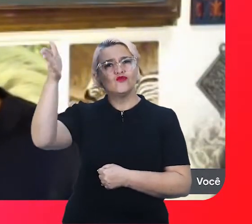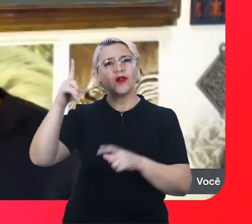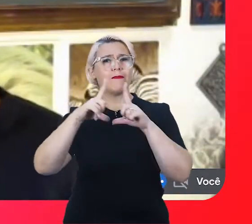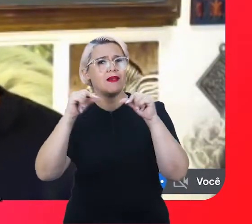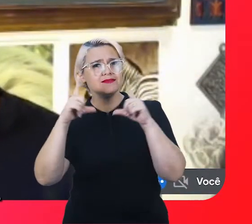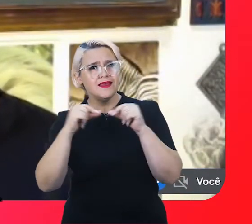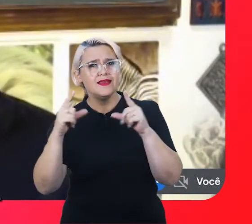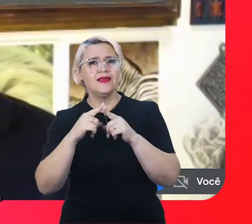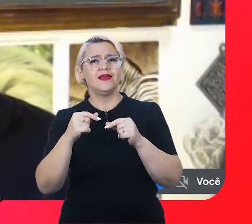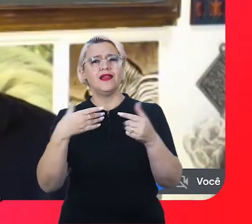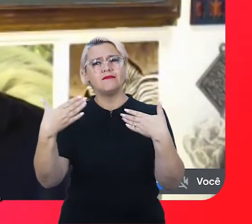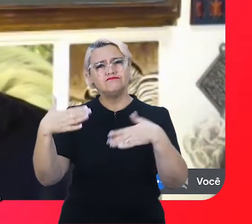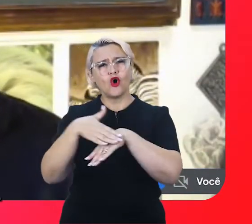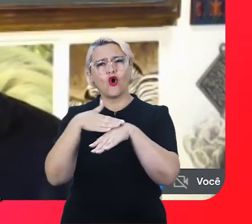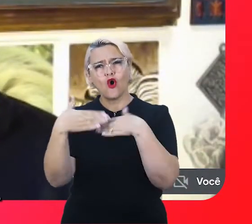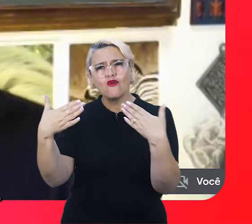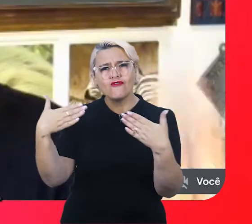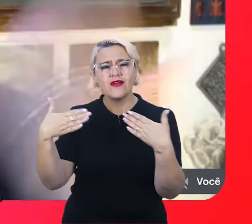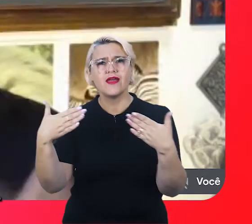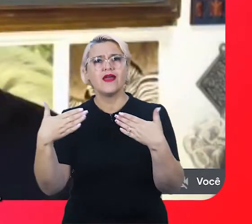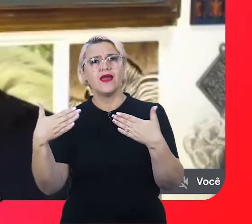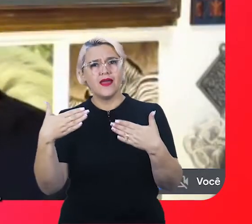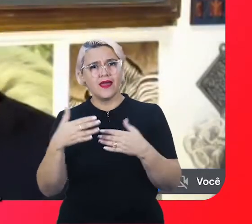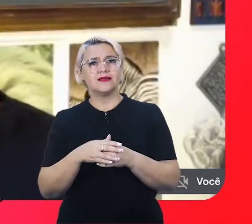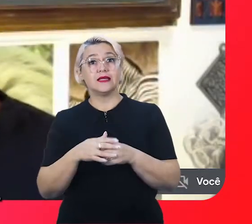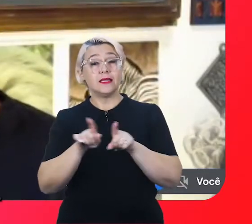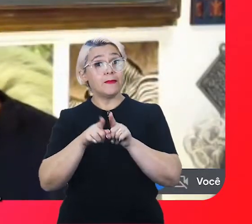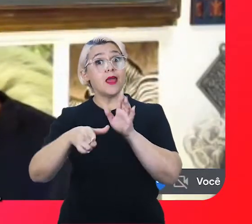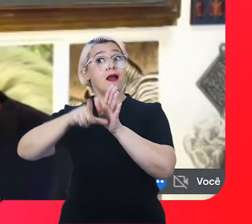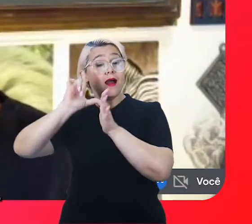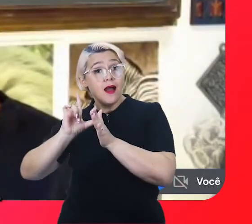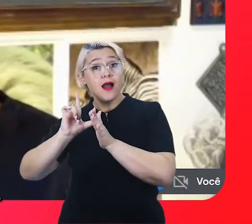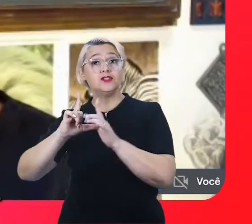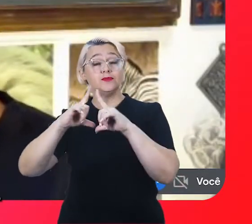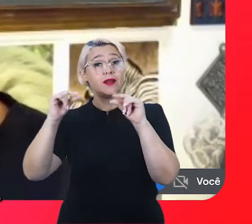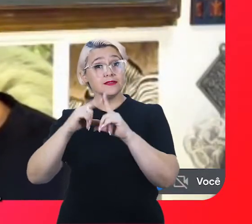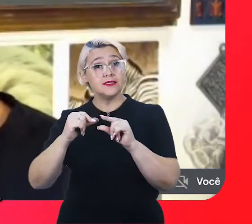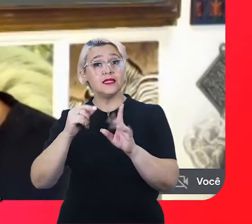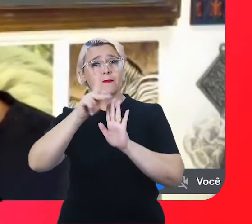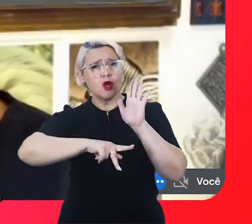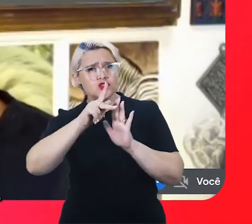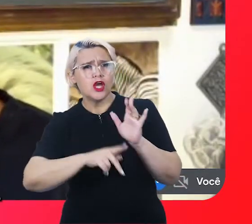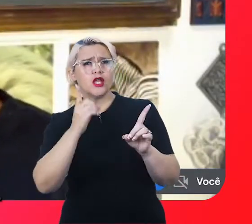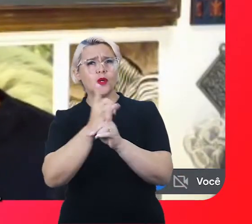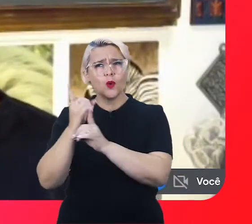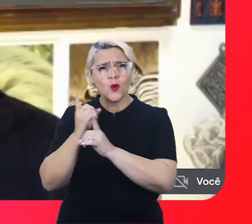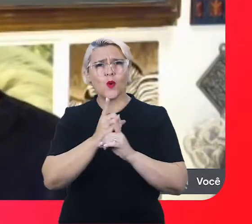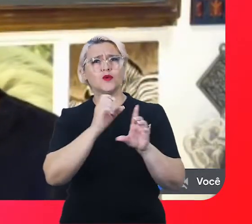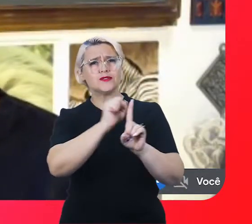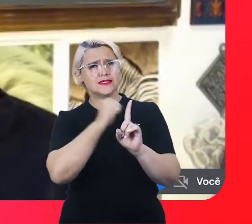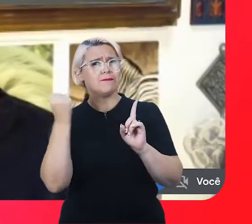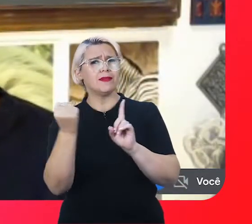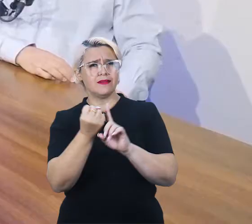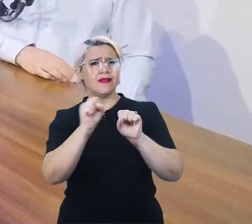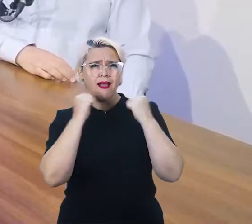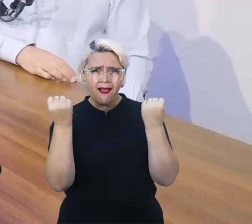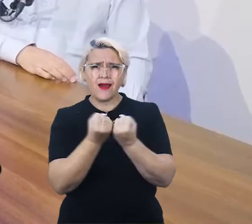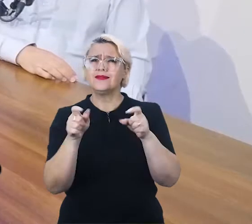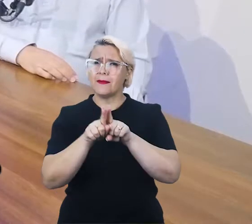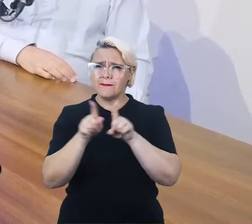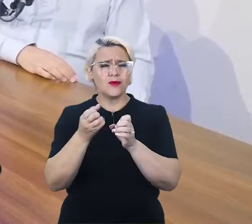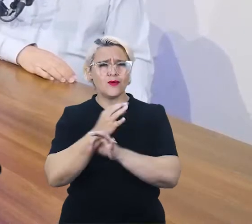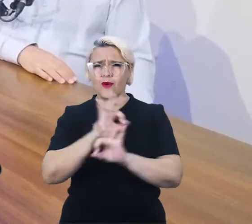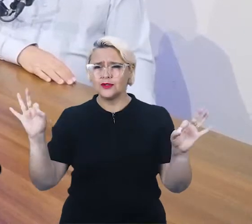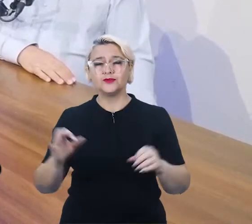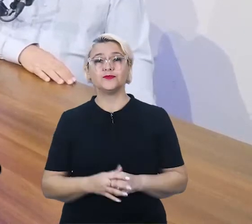Brasília, das conversas, de antes de Brasília, dos projetos, dos encontros, dos seminários. Muito bom mesmo. Bem,